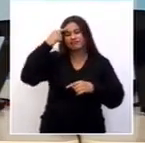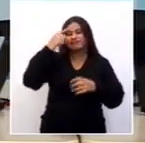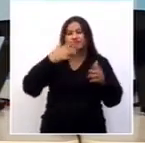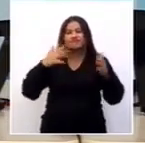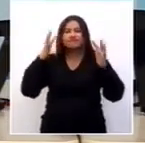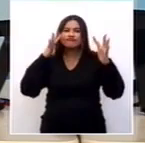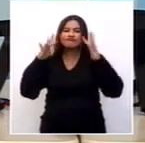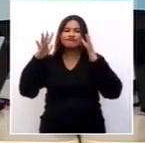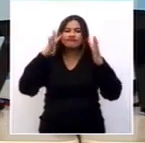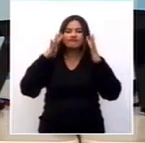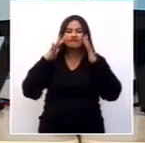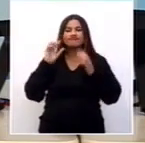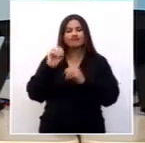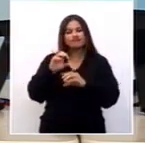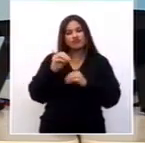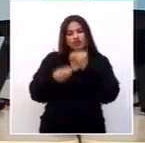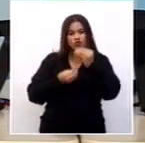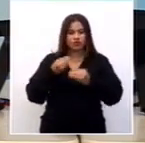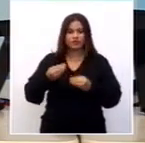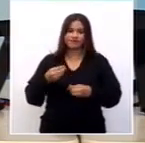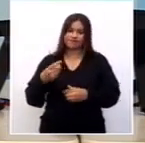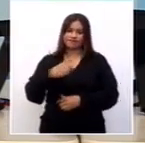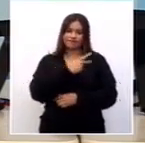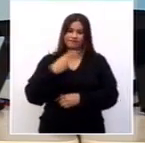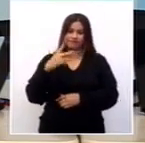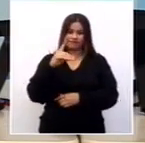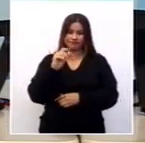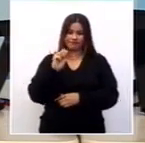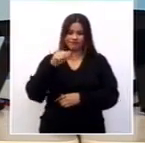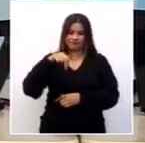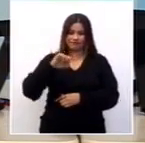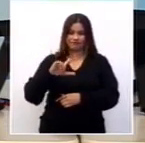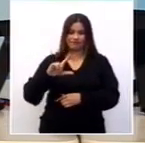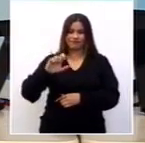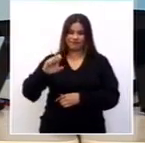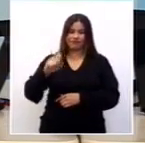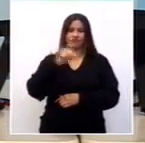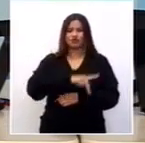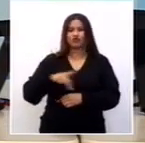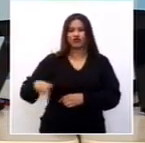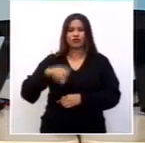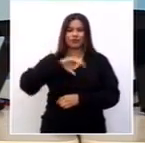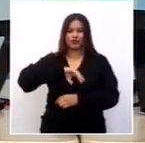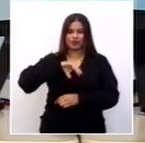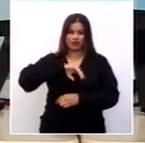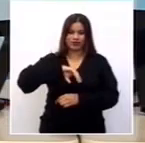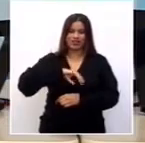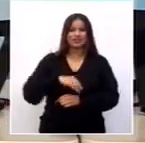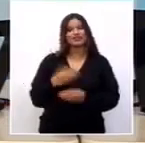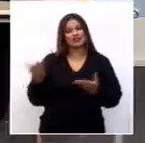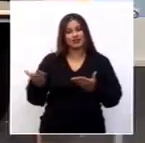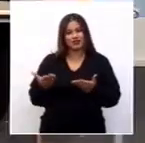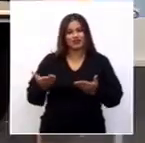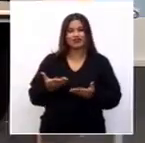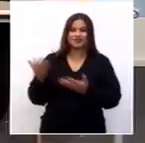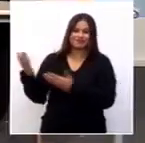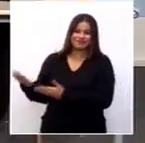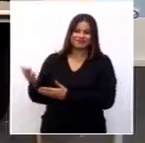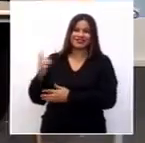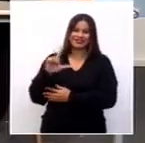Eu sou a Daniele, sou professora de língua portuguesa da rede e hoje comigo nós temos a presença da nossa colega, professora